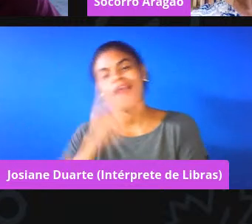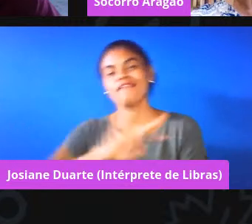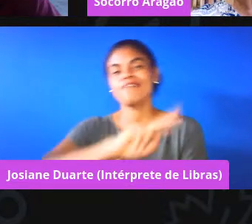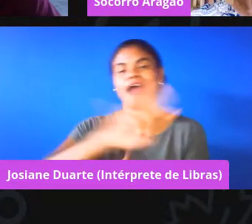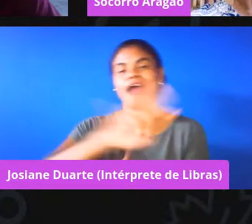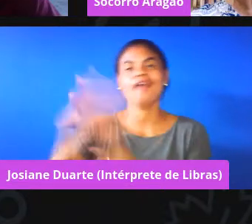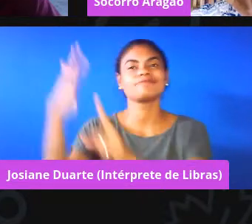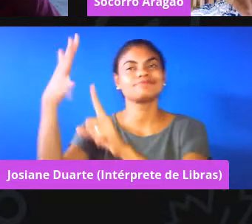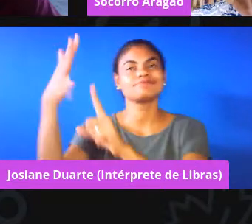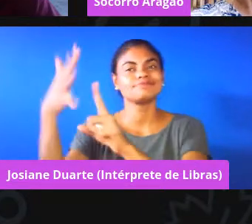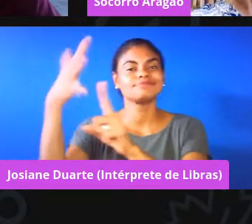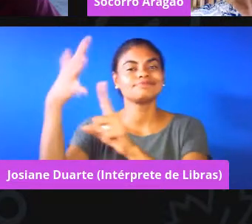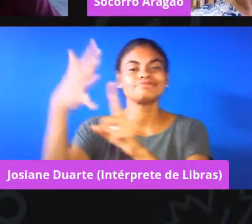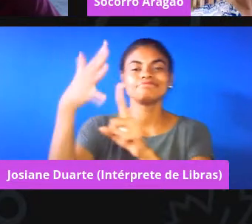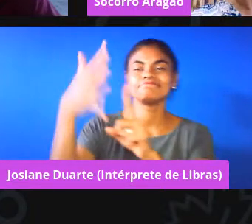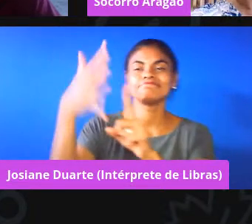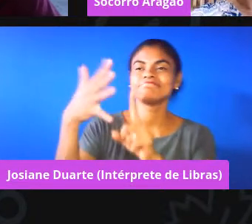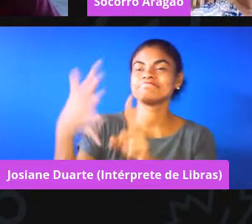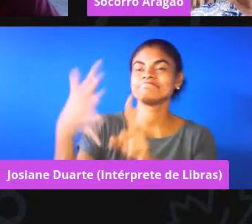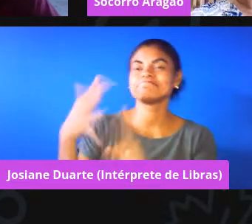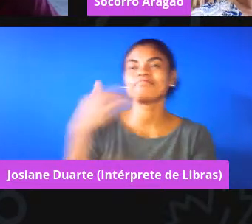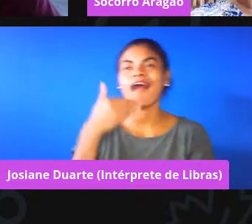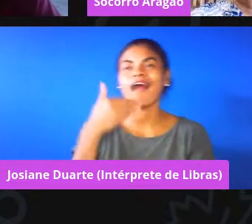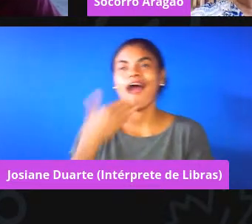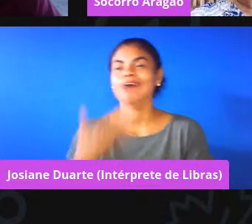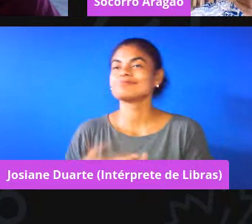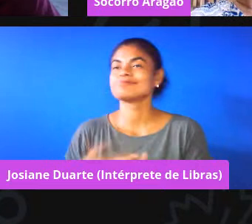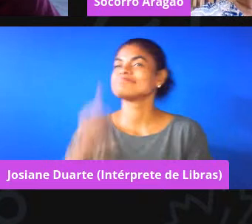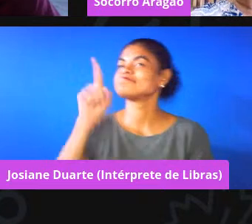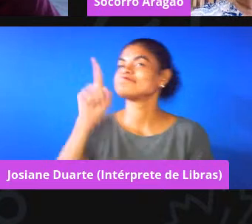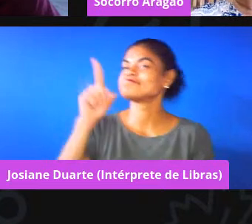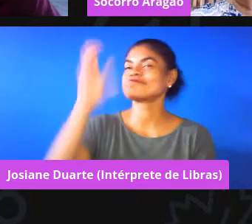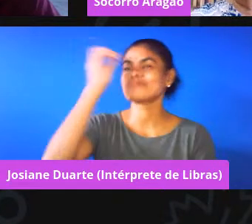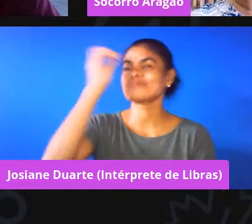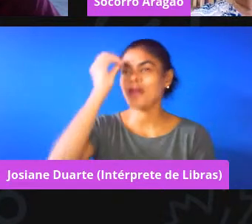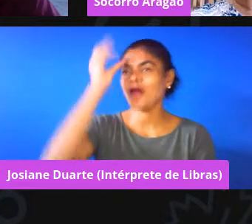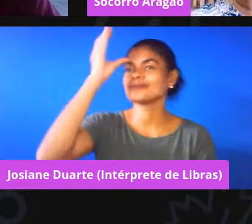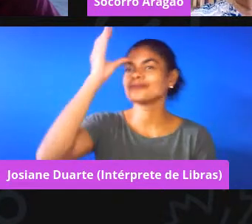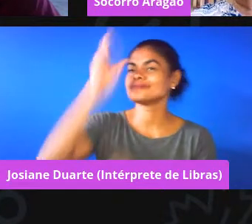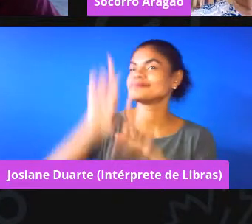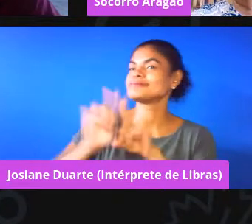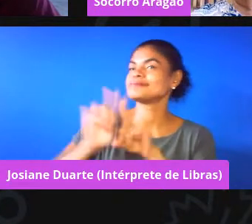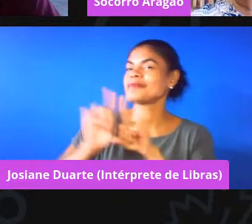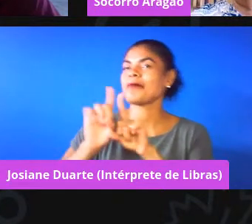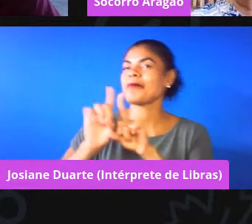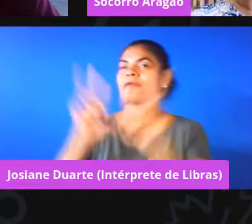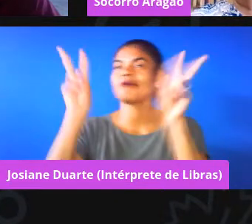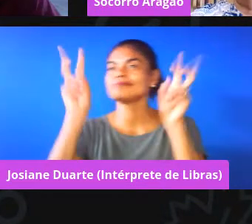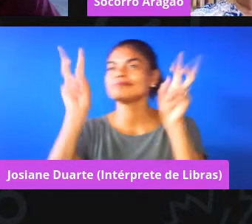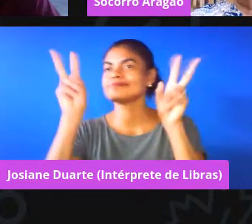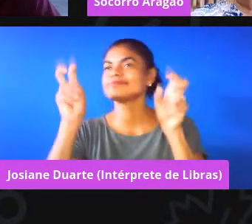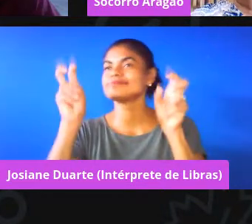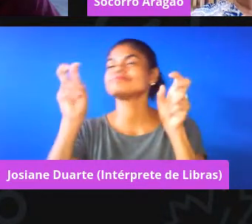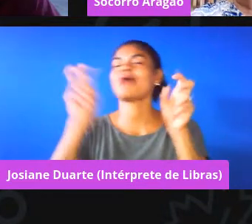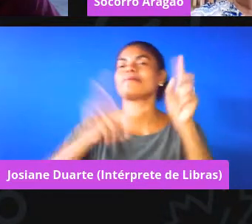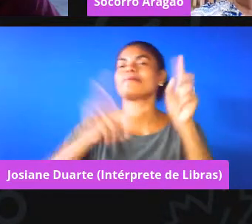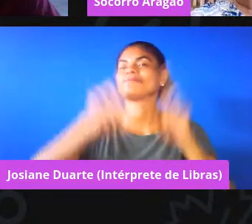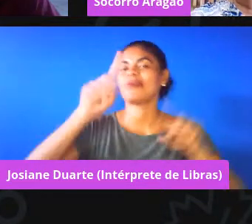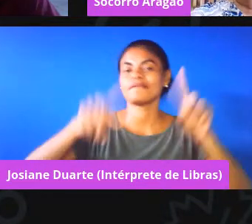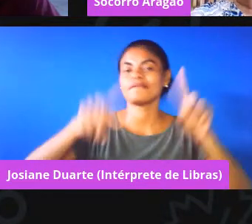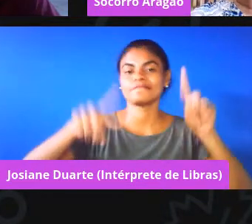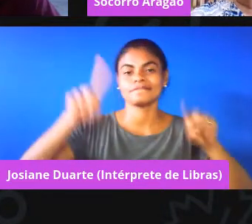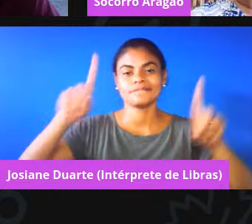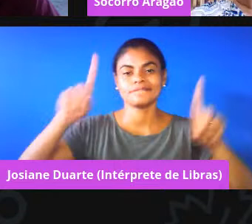admirando a magnitude dos seus conhecimentos nas variações linguísticas, na dialetologia. E hoje nós teremos